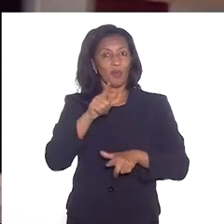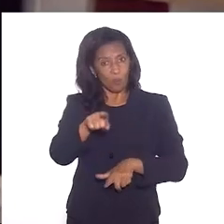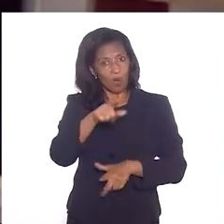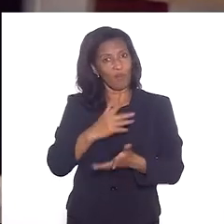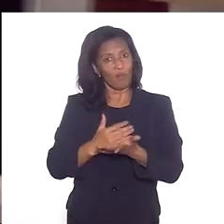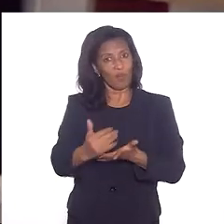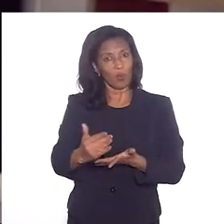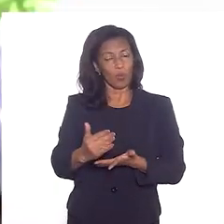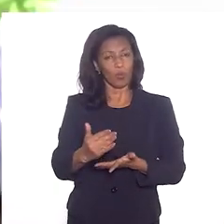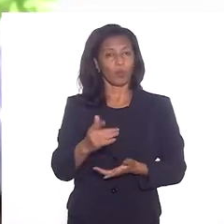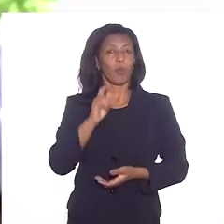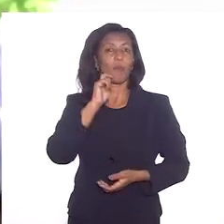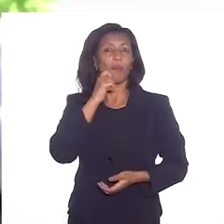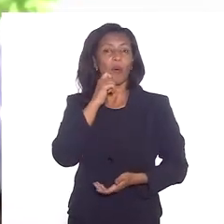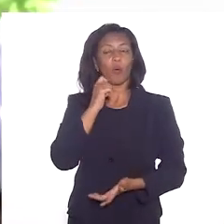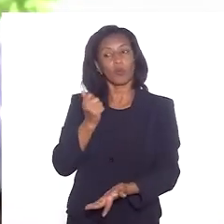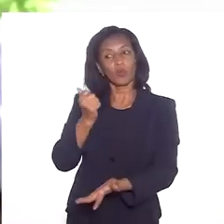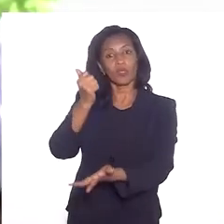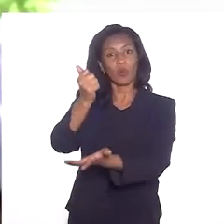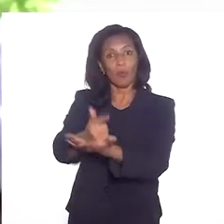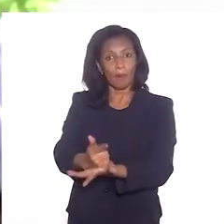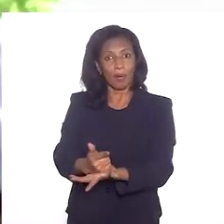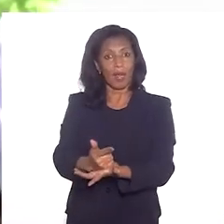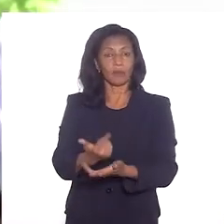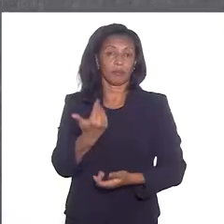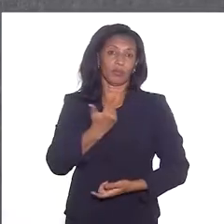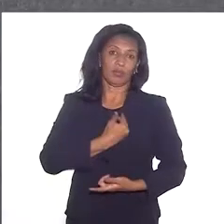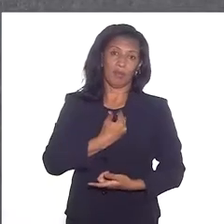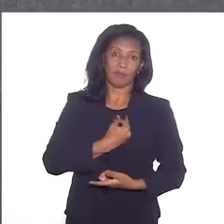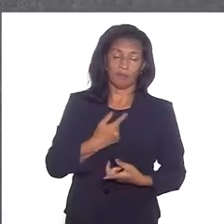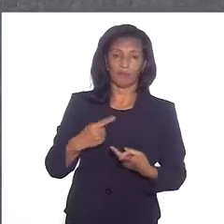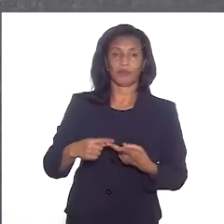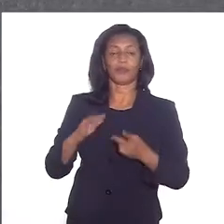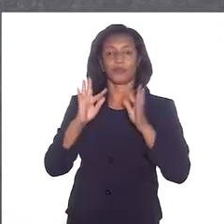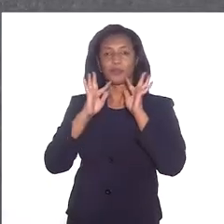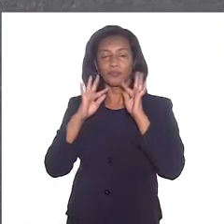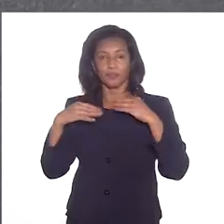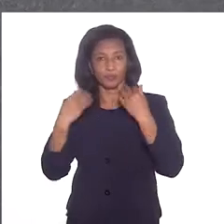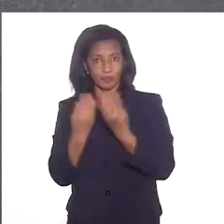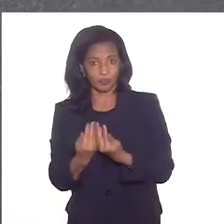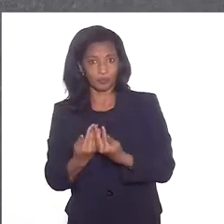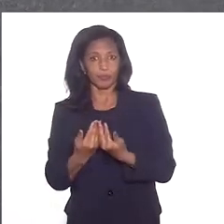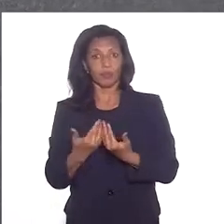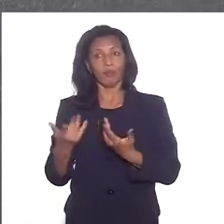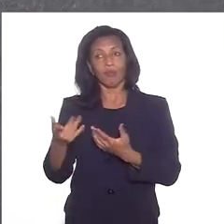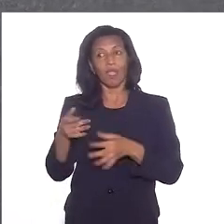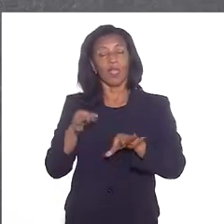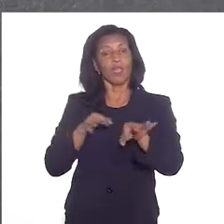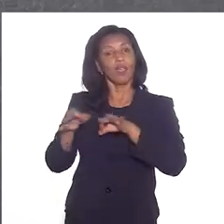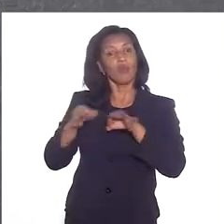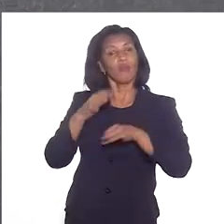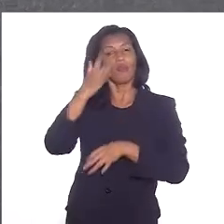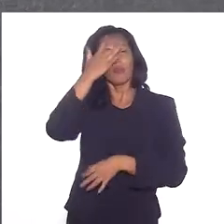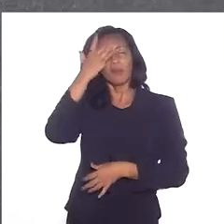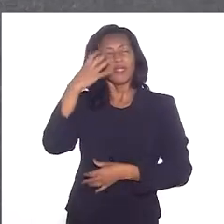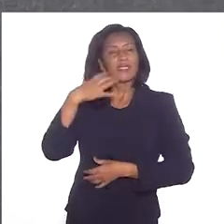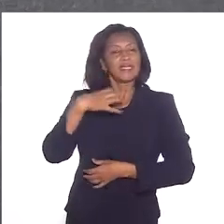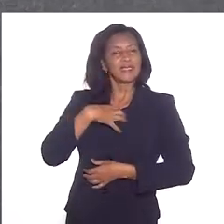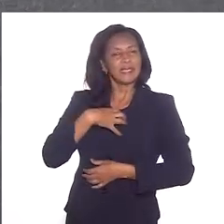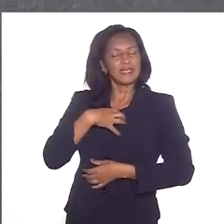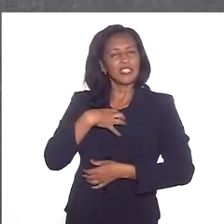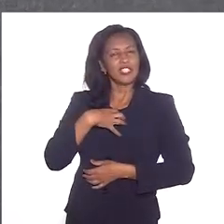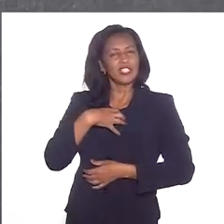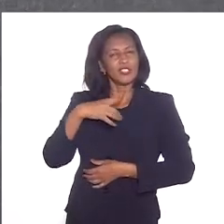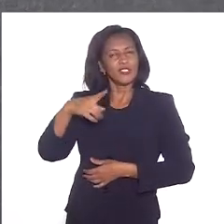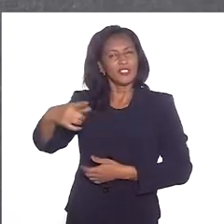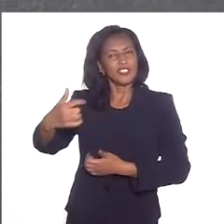início que o pão começou a ser comprado, né, até pelos amigos, pela família. Então, é uma forma das pessoas